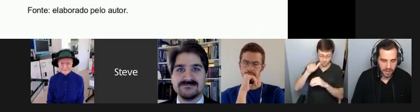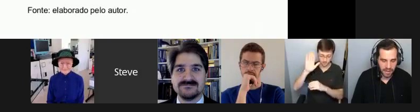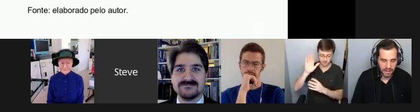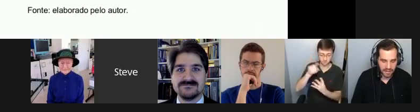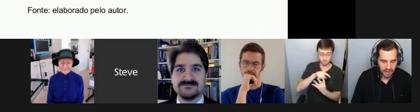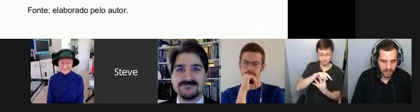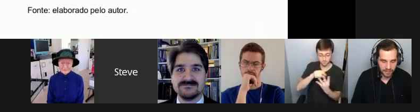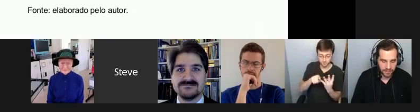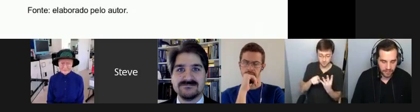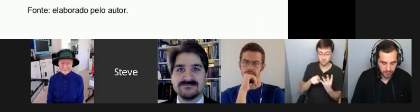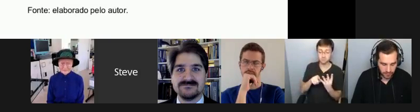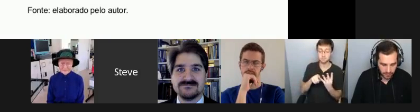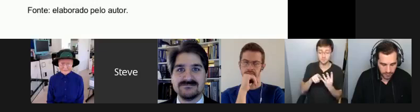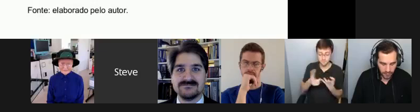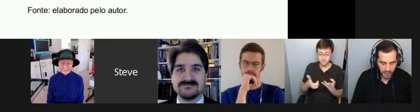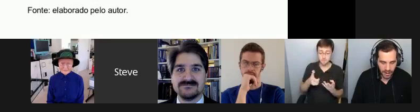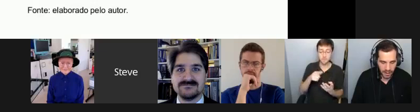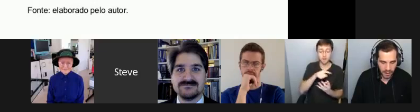tivessem experiência